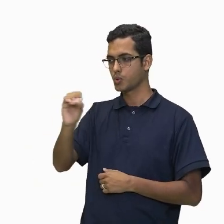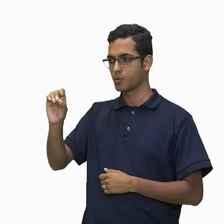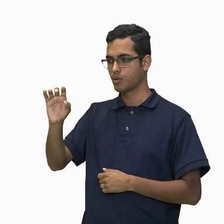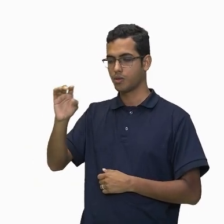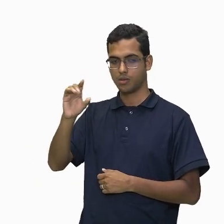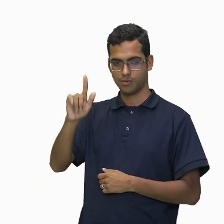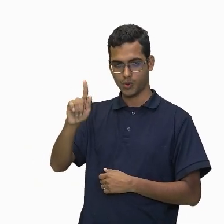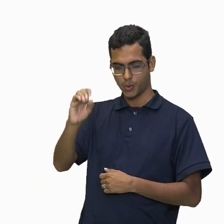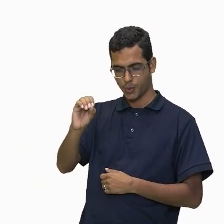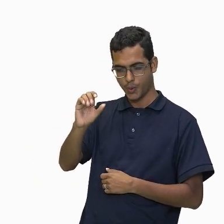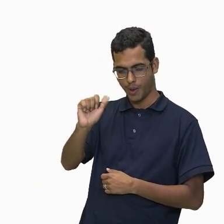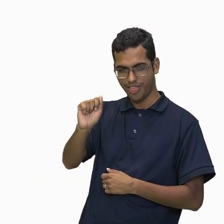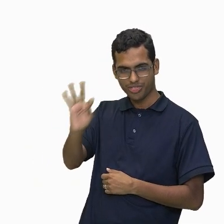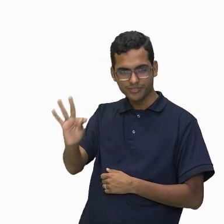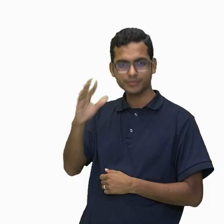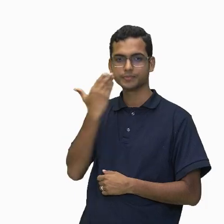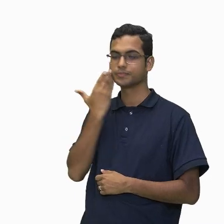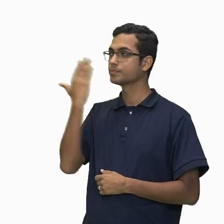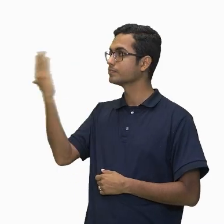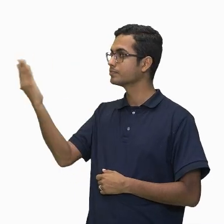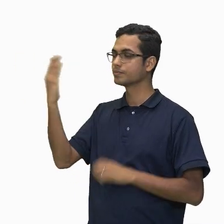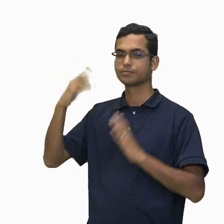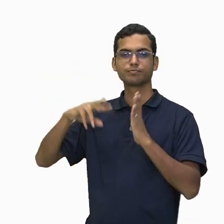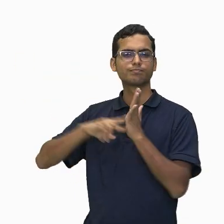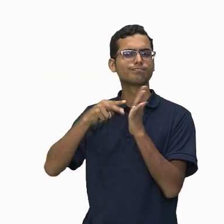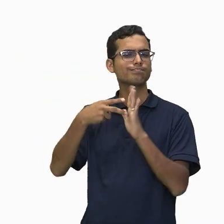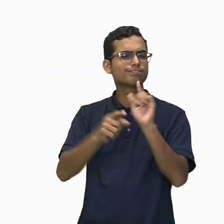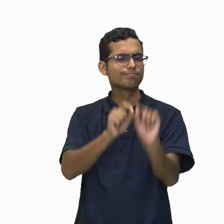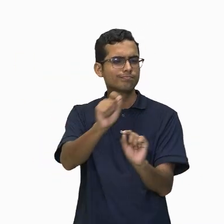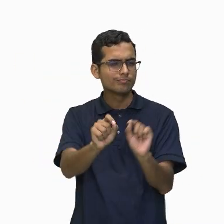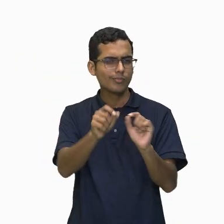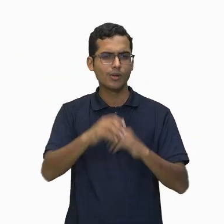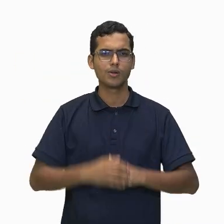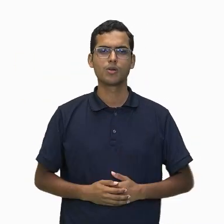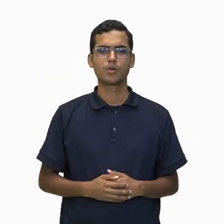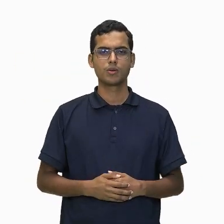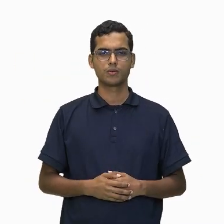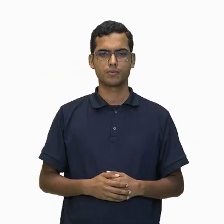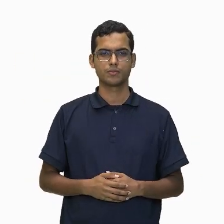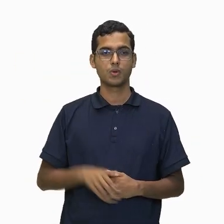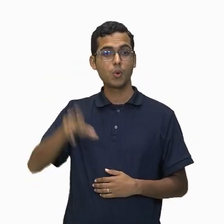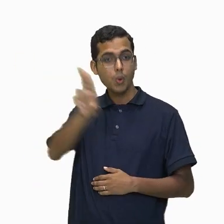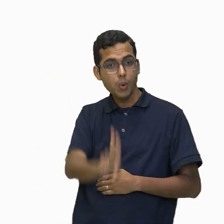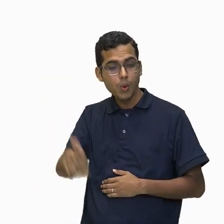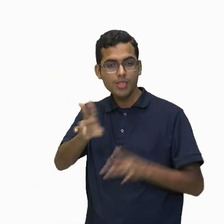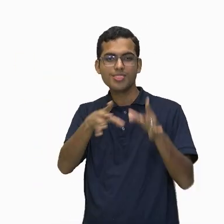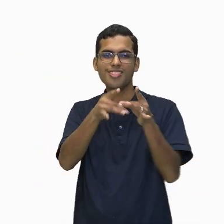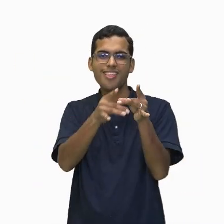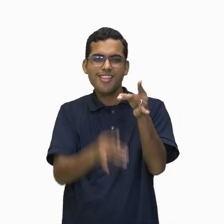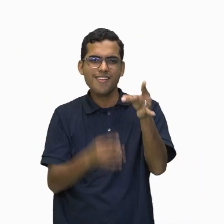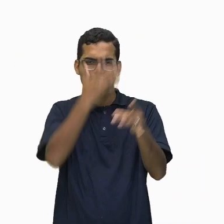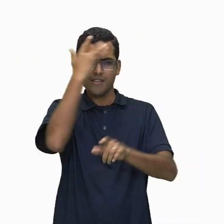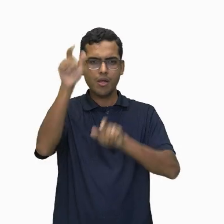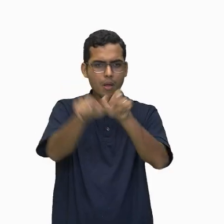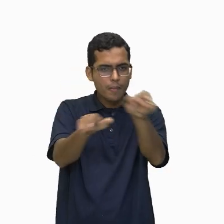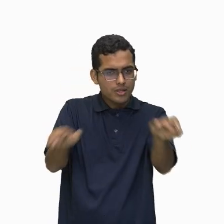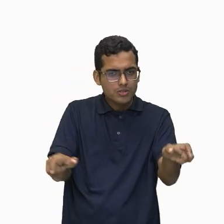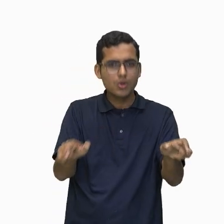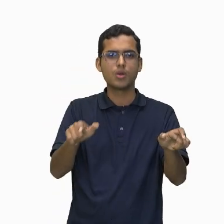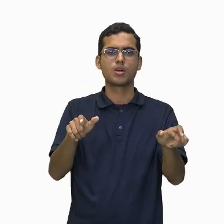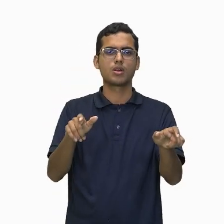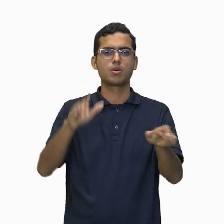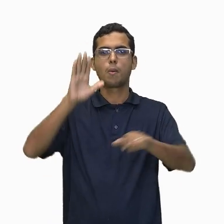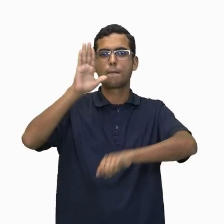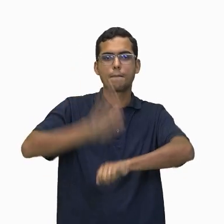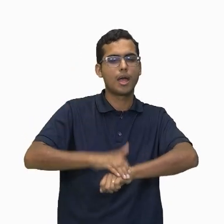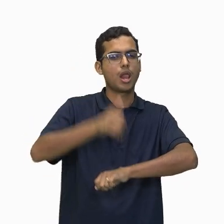all time, utilizado para descrever alguém que é o melhor de tudo em todos os tempos em alguma coisa. Muito